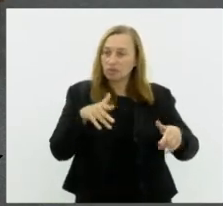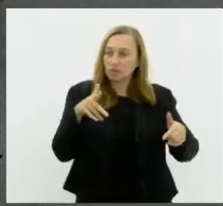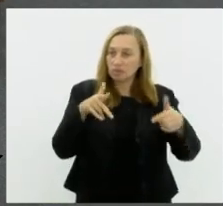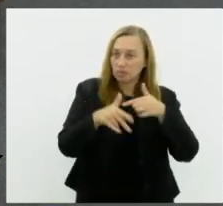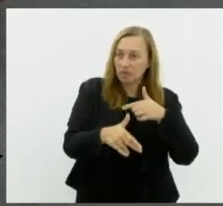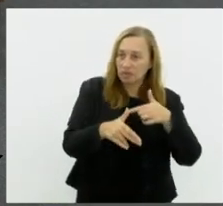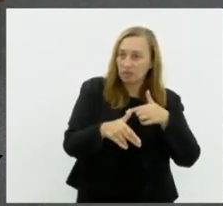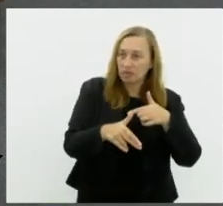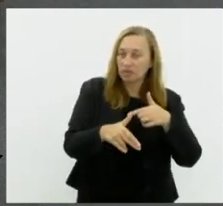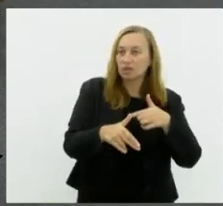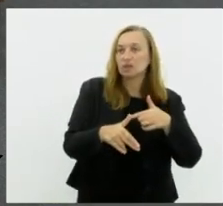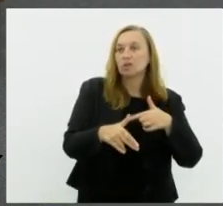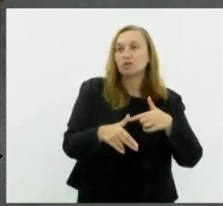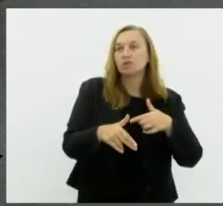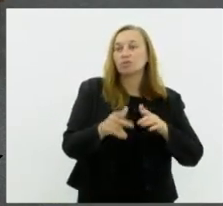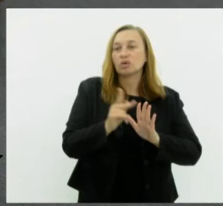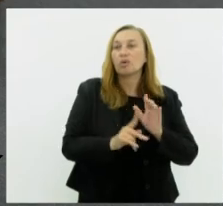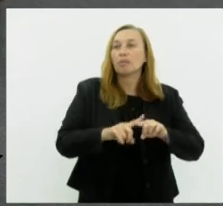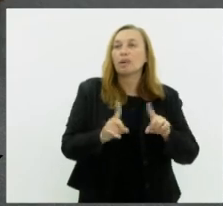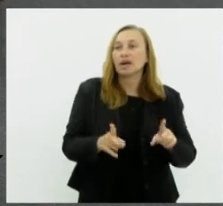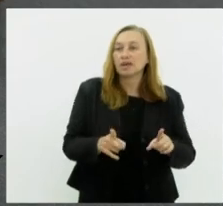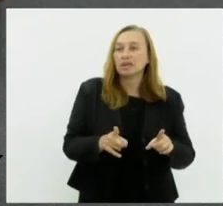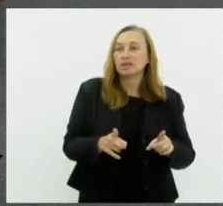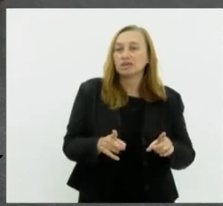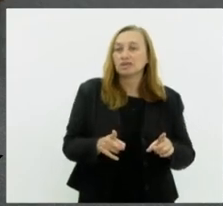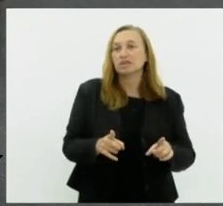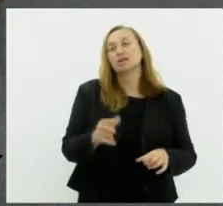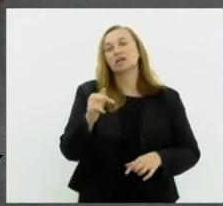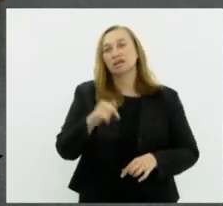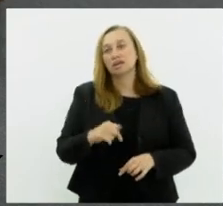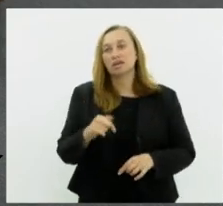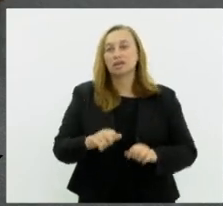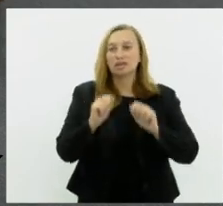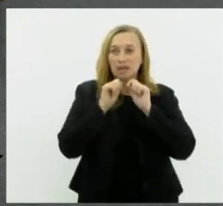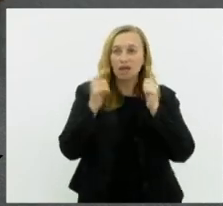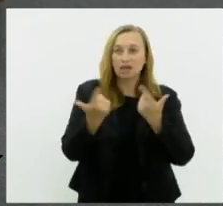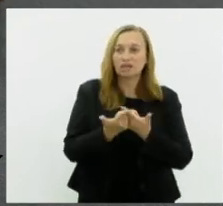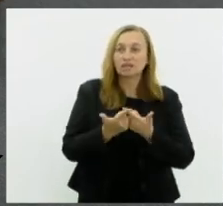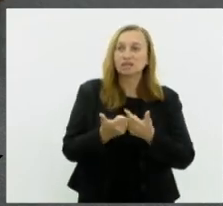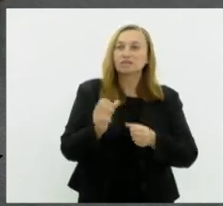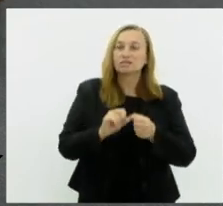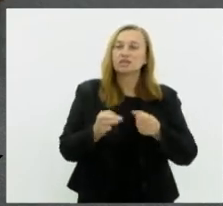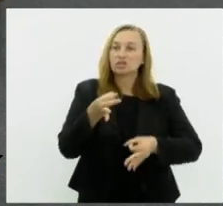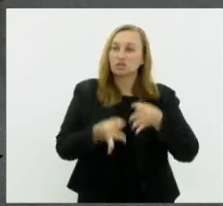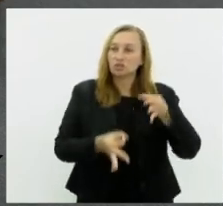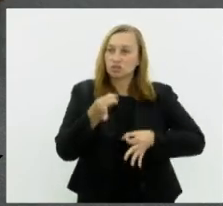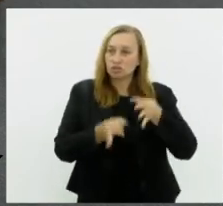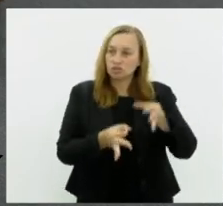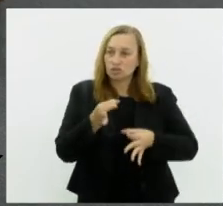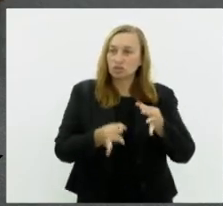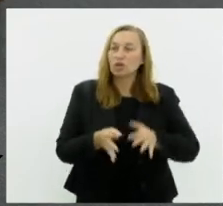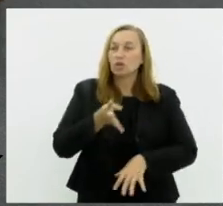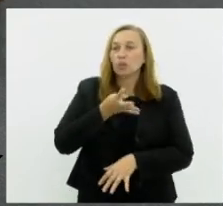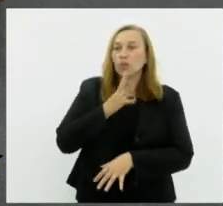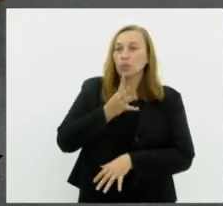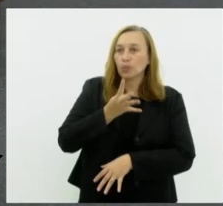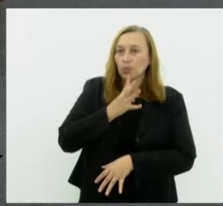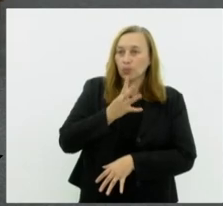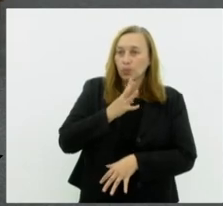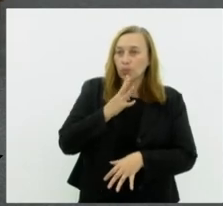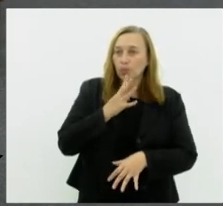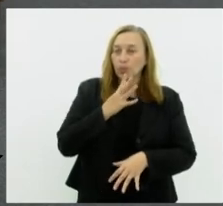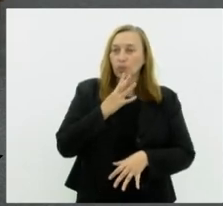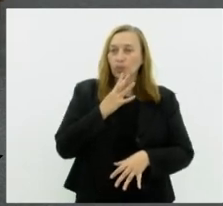tramitação do projeto. Mas, por isso, a gente aqui nessa Assembleia Legislativa está fazendo justiça, reconhecendo a especialidade médica e,